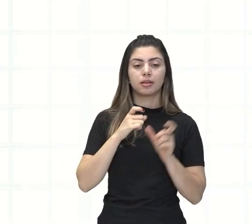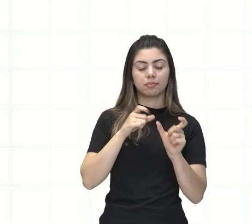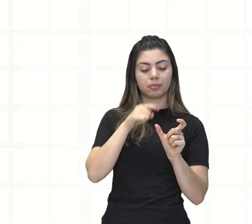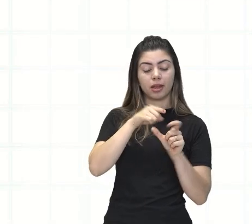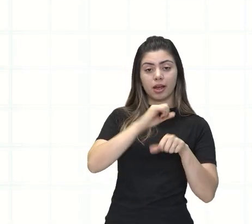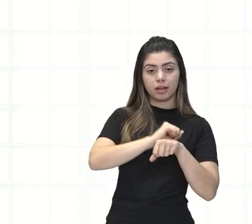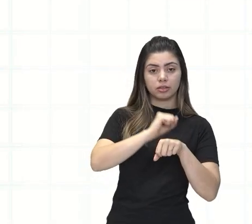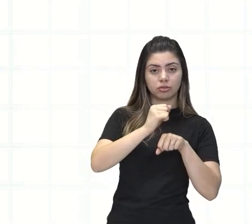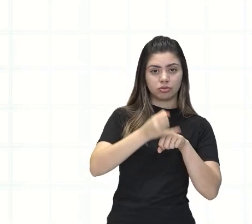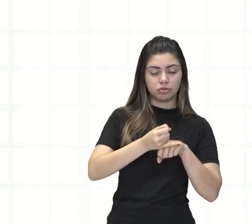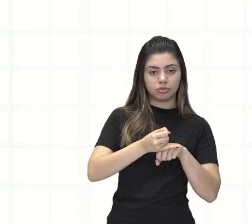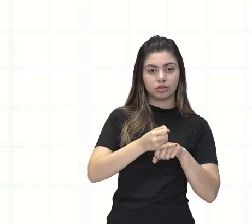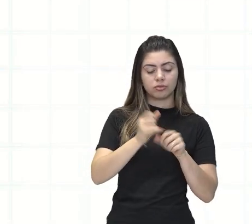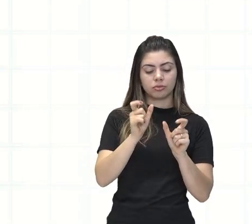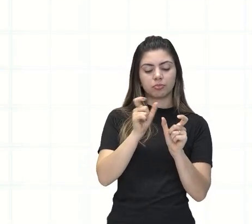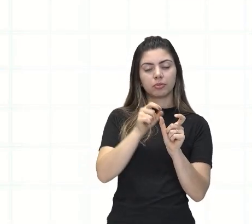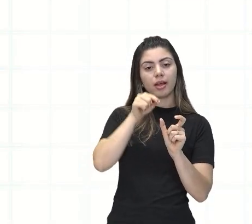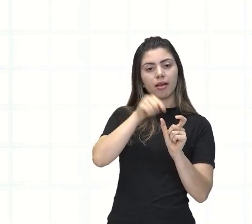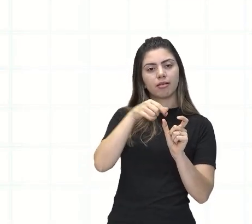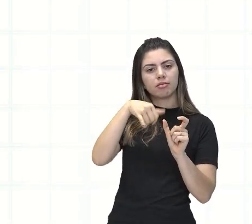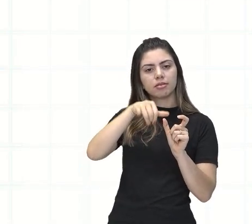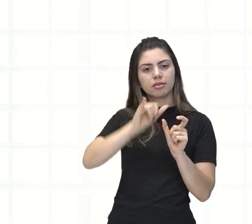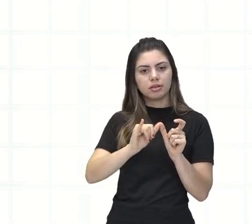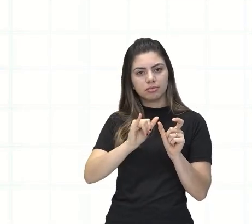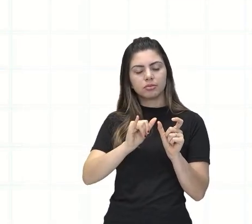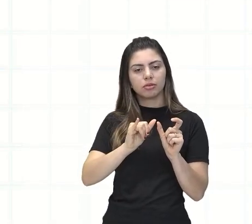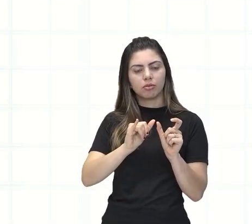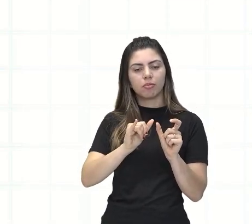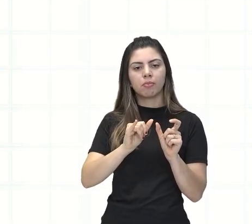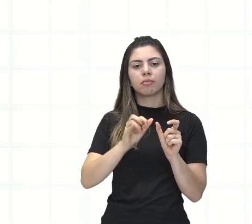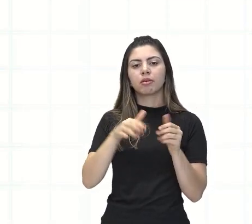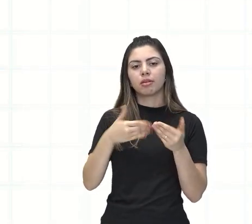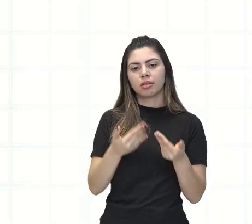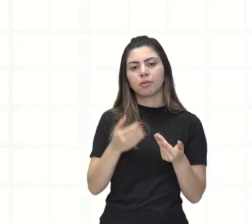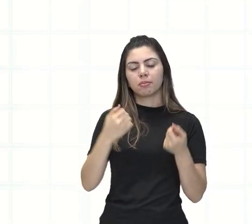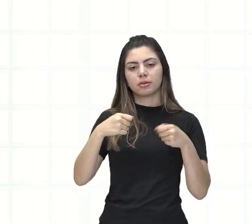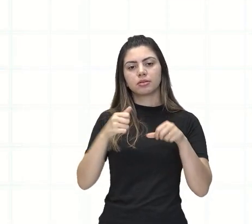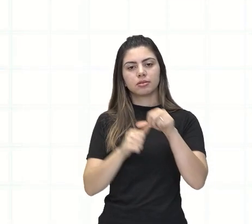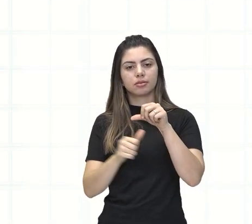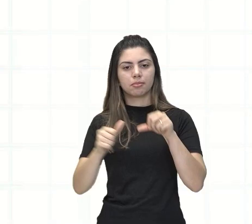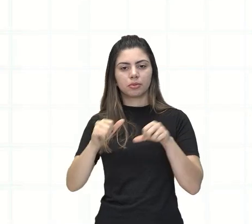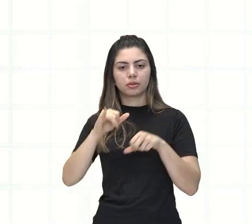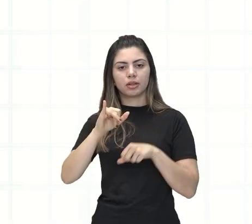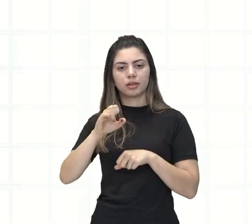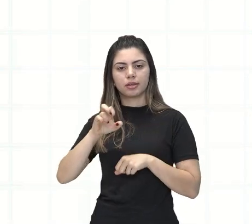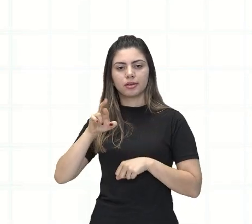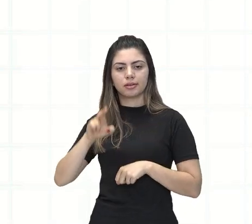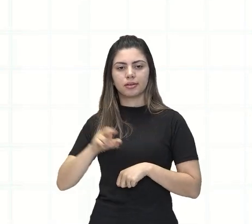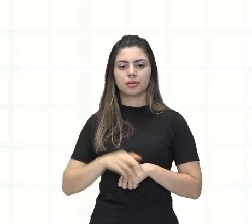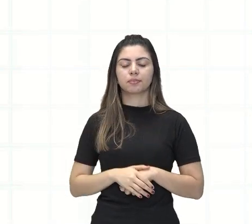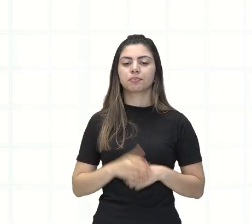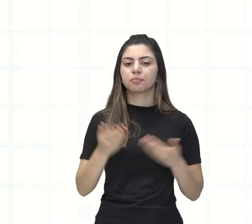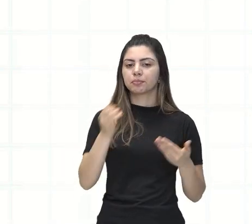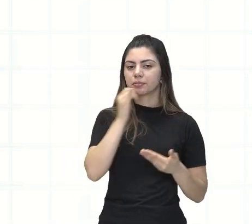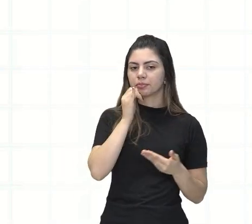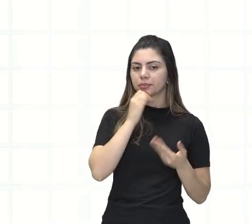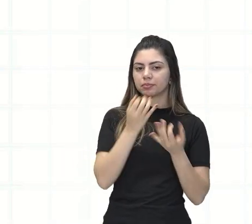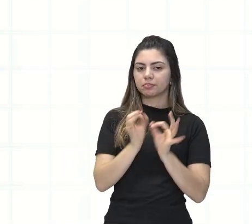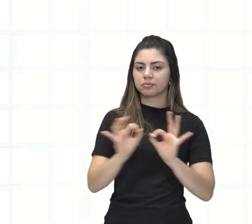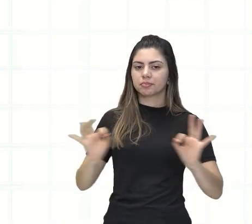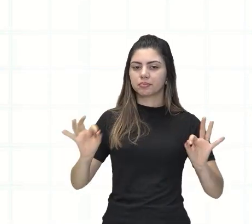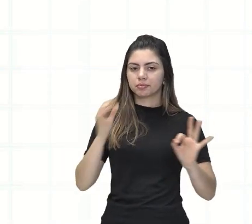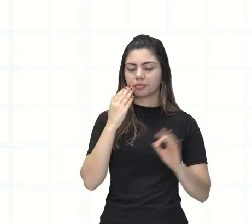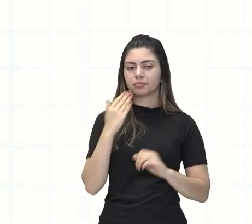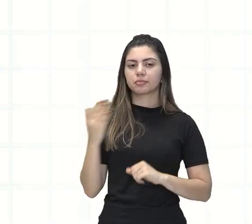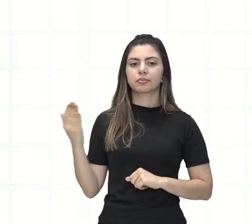de consoante, acontece isso aqui. E essa frase de exemplo, she's happier today than she